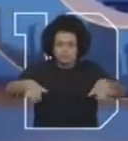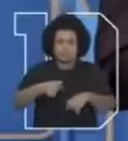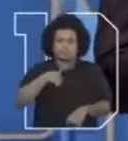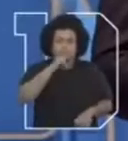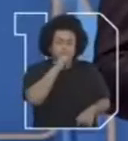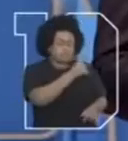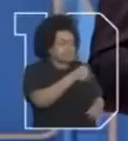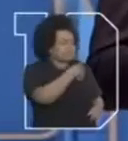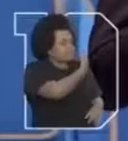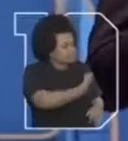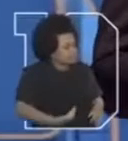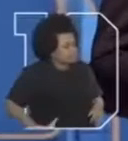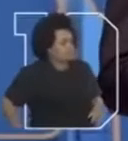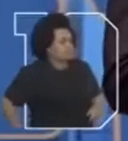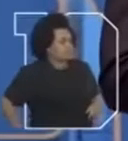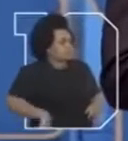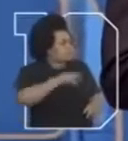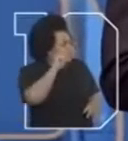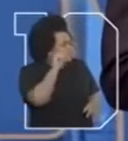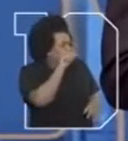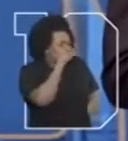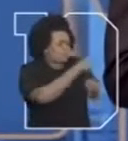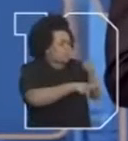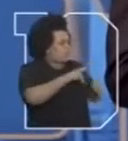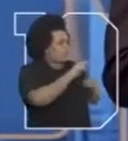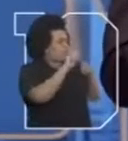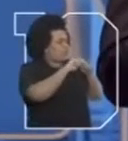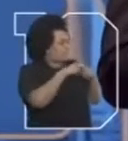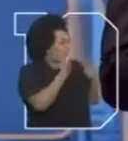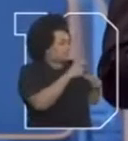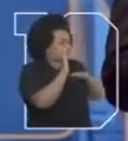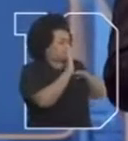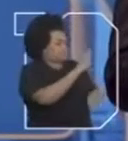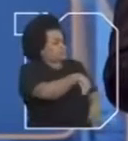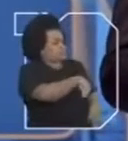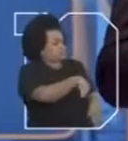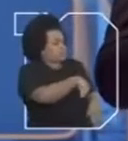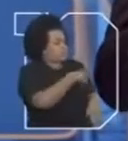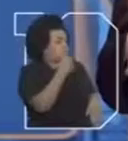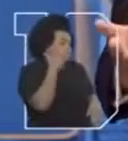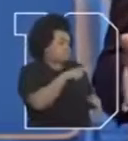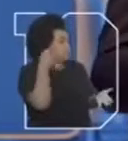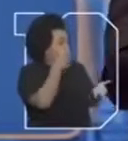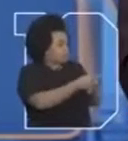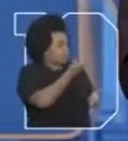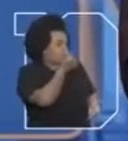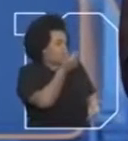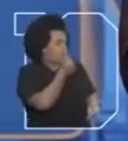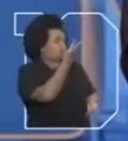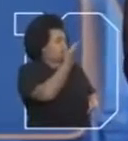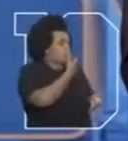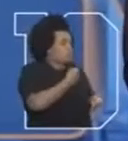pandemia. Eu disse: presidente, o que seria do povo sem o auxílio emergencial que garantiu o pagamento